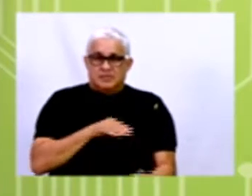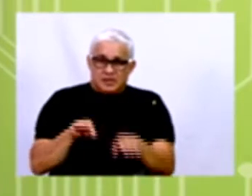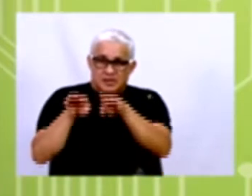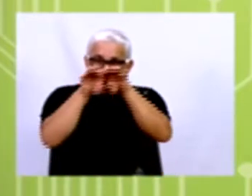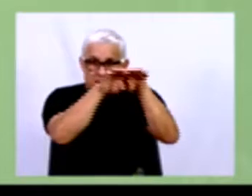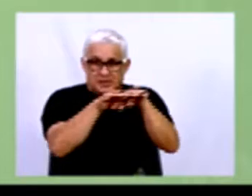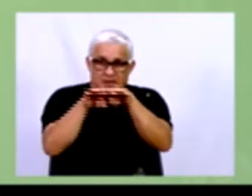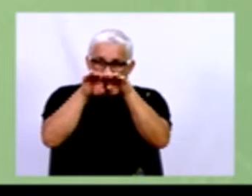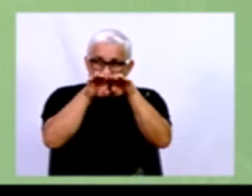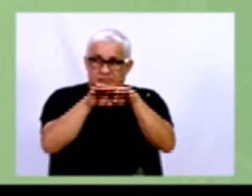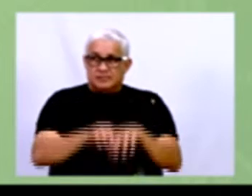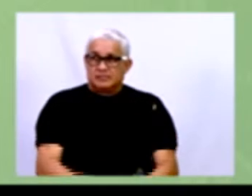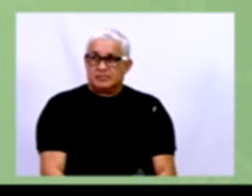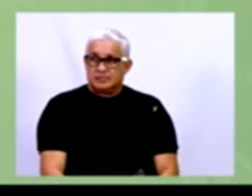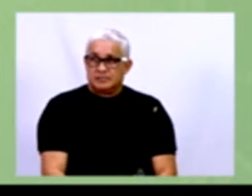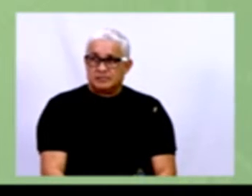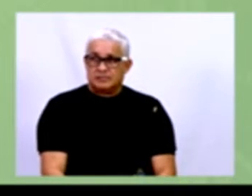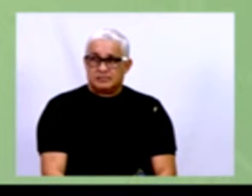Então,